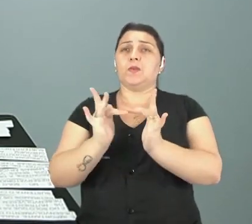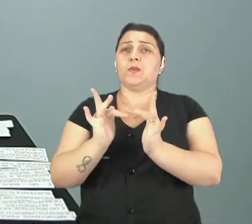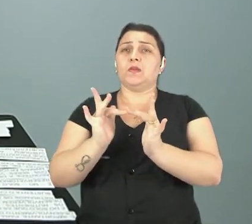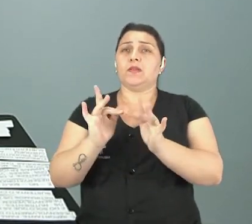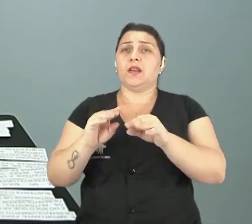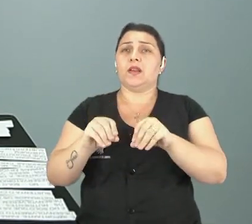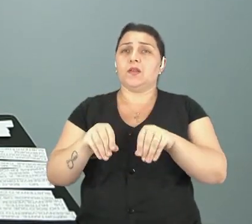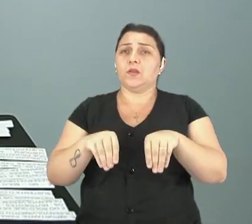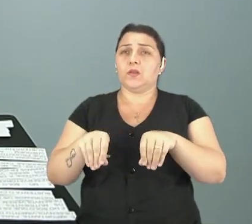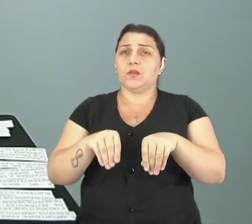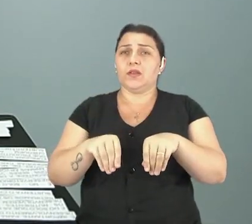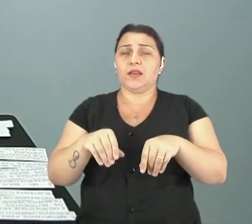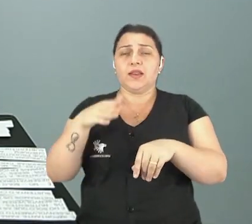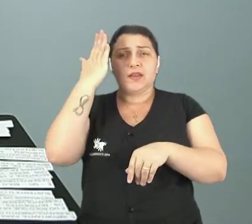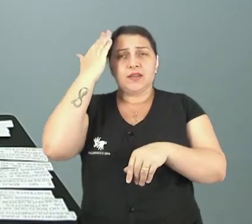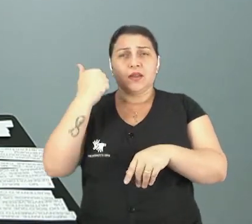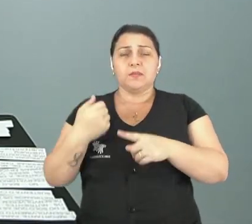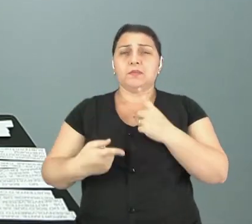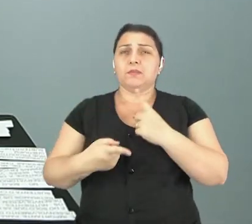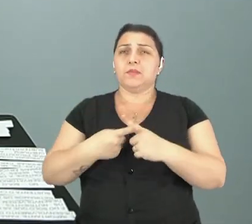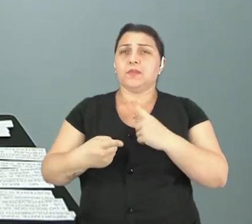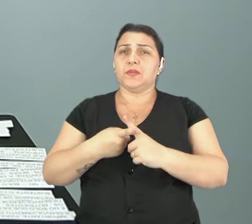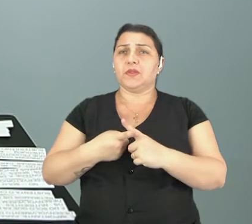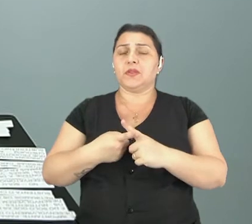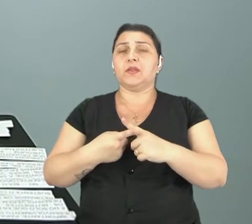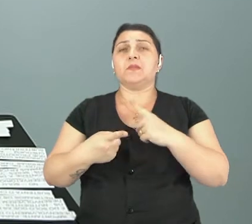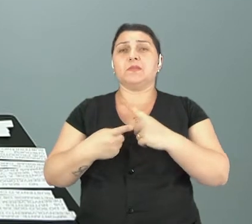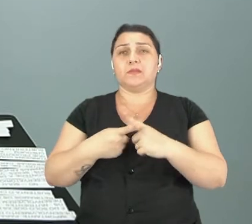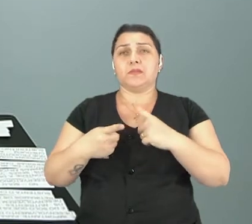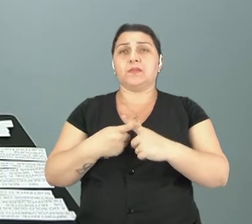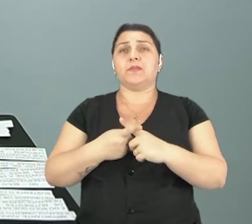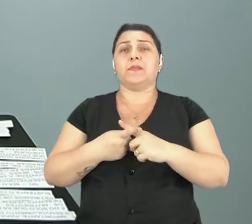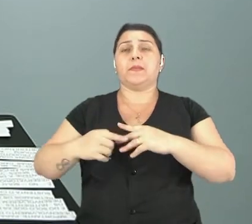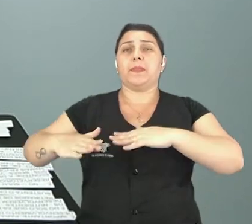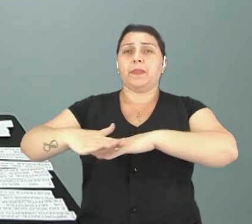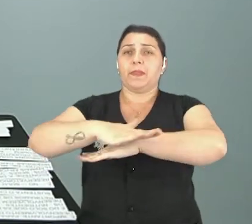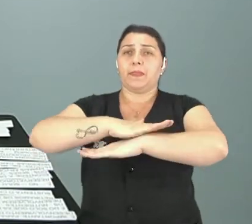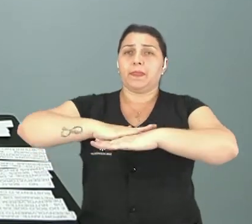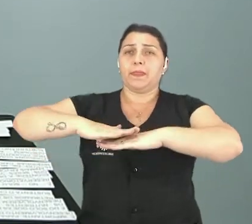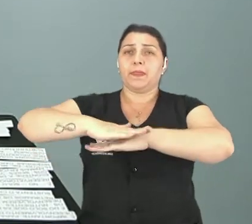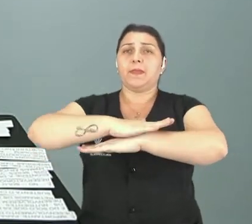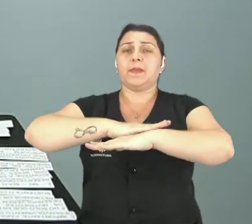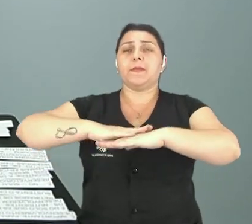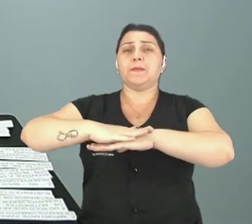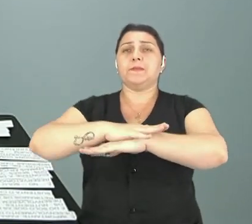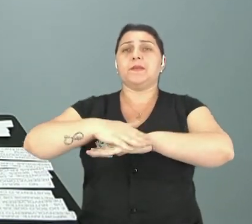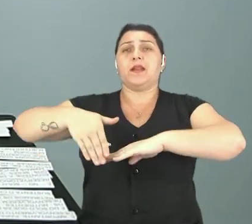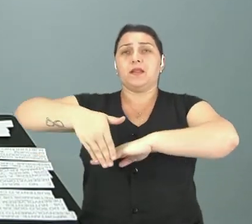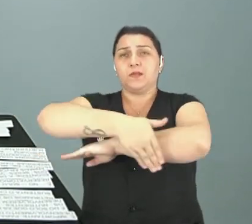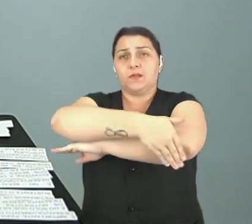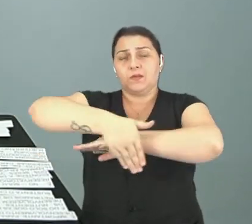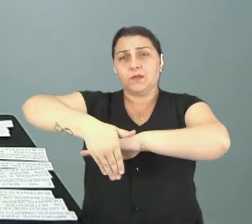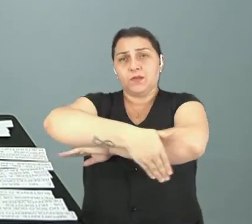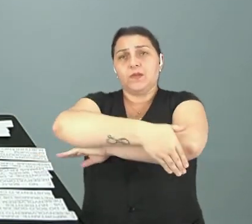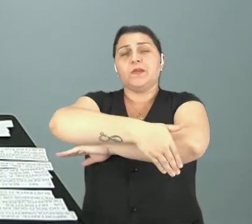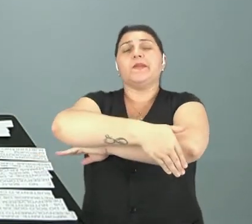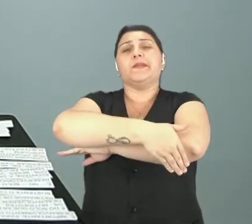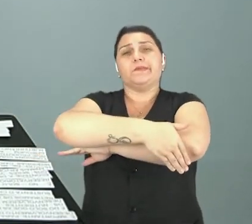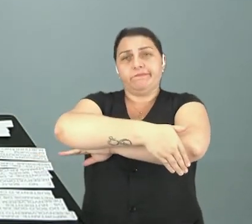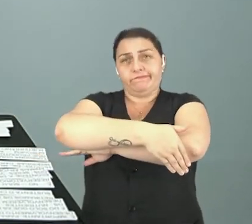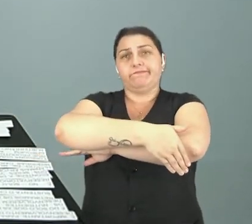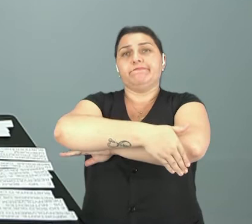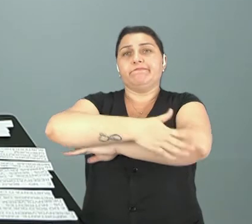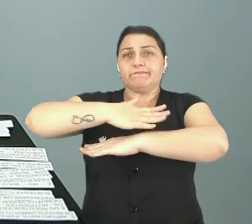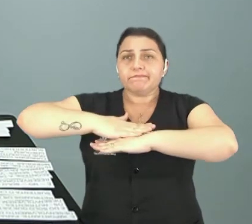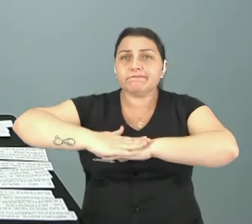solo. Você sabe por quê? Porque o solo está coberto pelas ruas, né, pelo asfalto, o